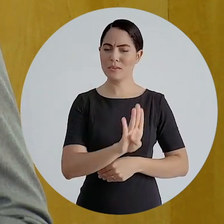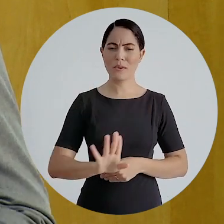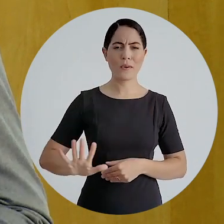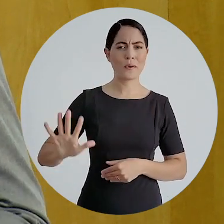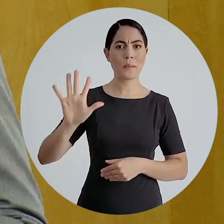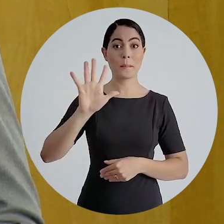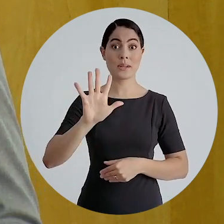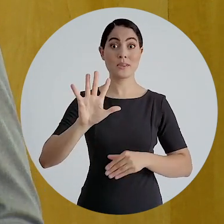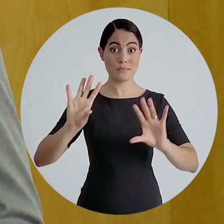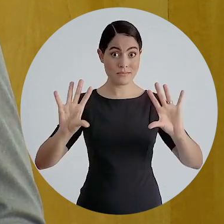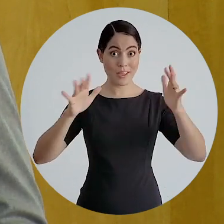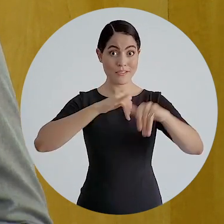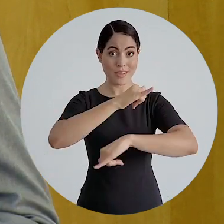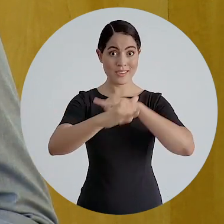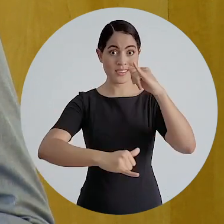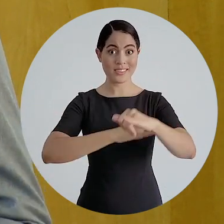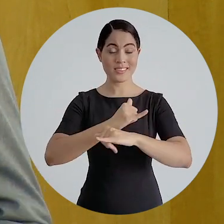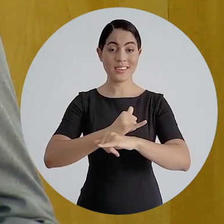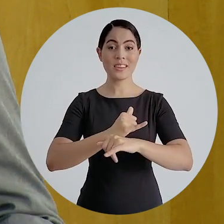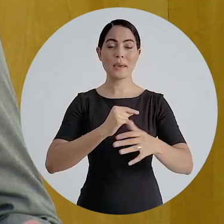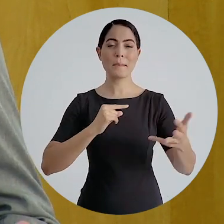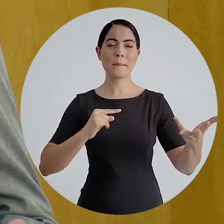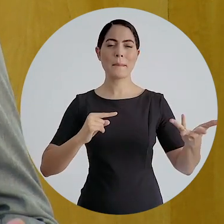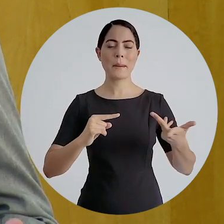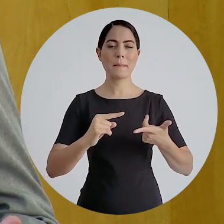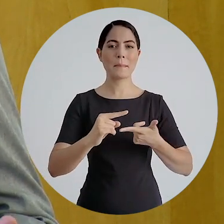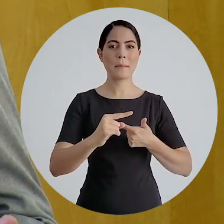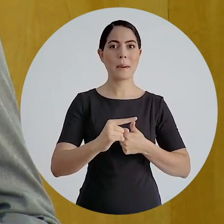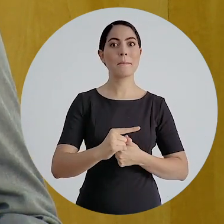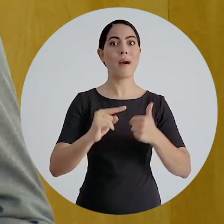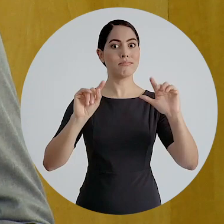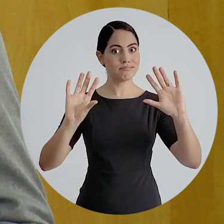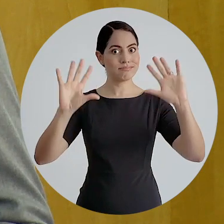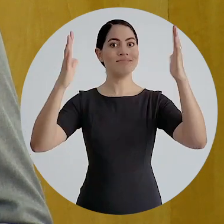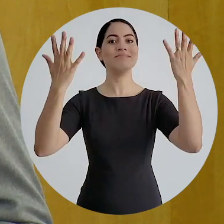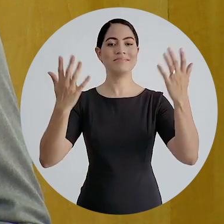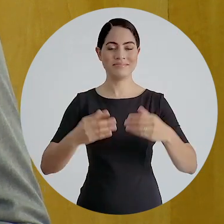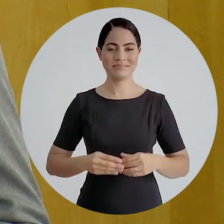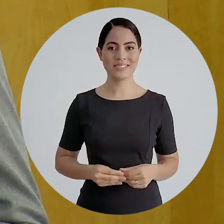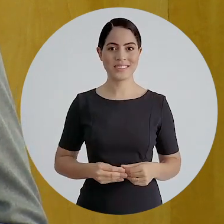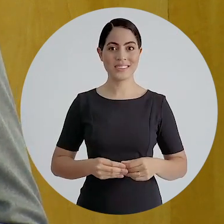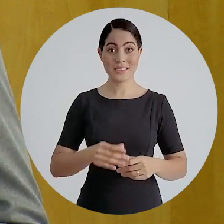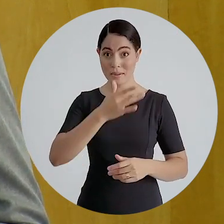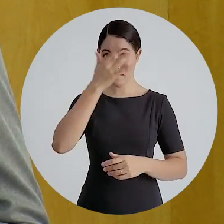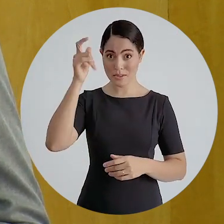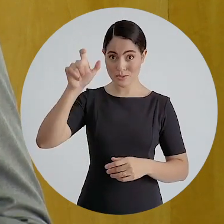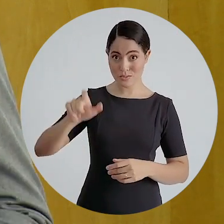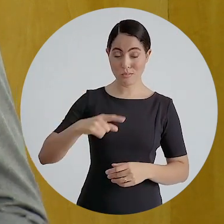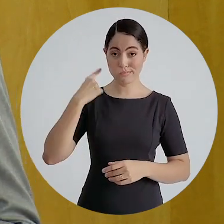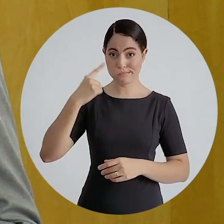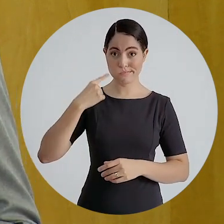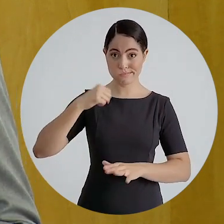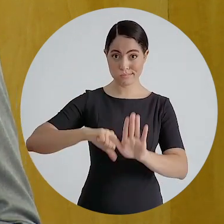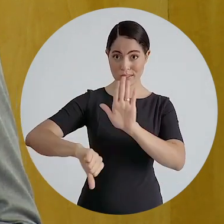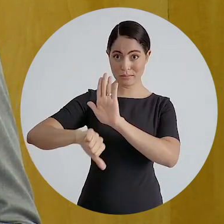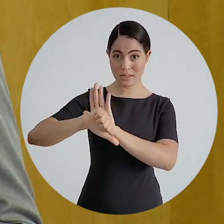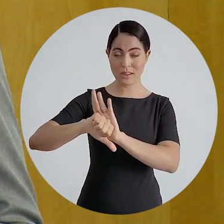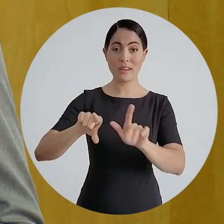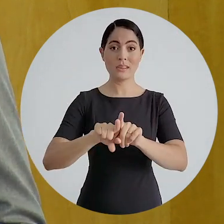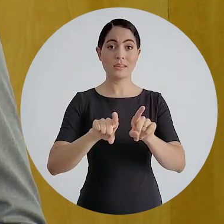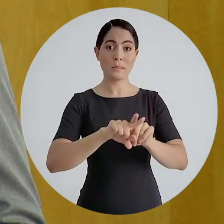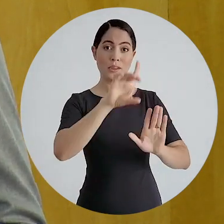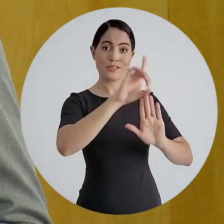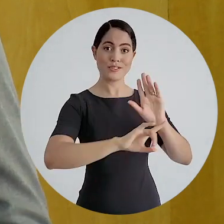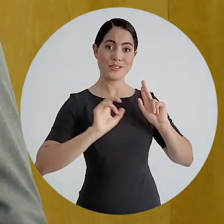OAB, eventos virtuais e datas comemorativas, tanto do advogado criminalista quanto dos